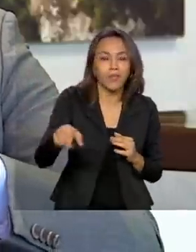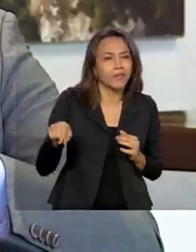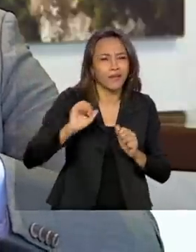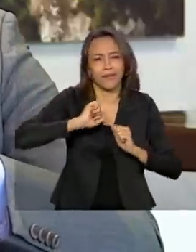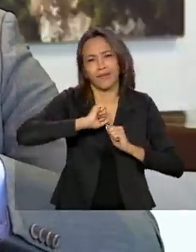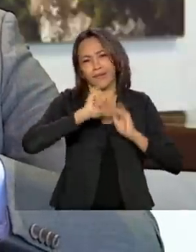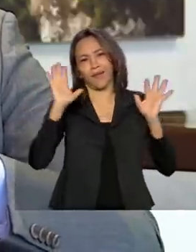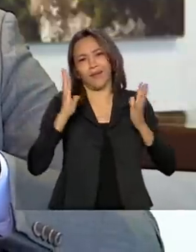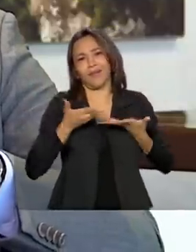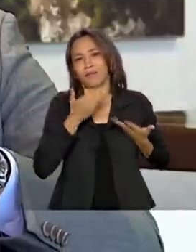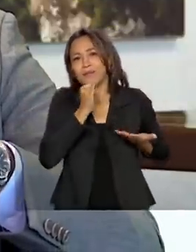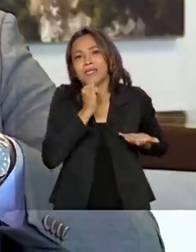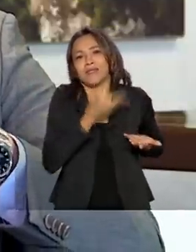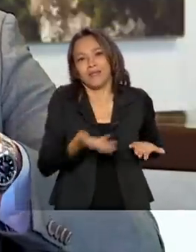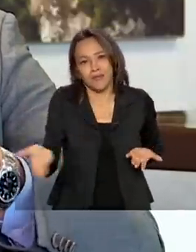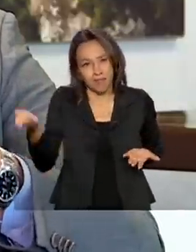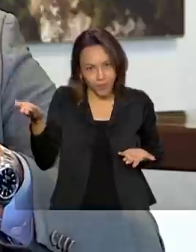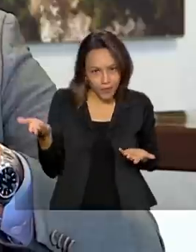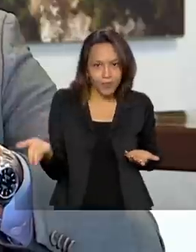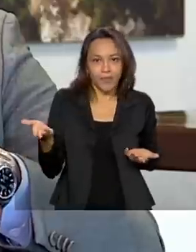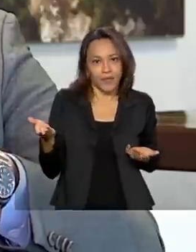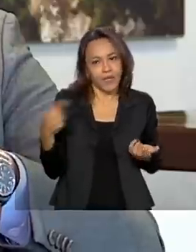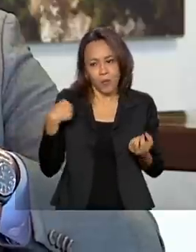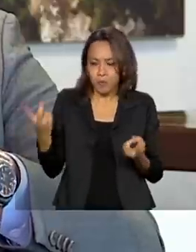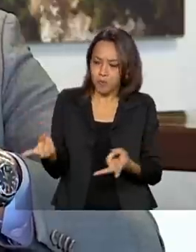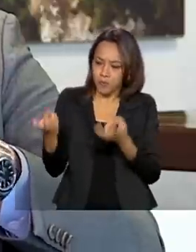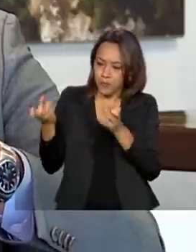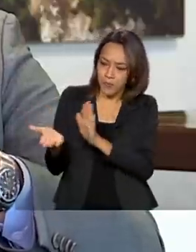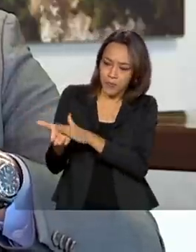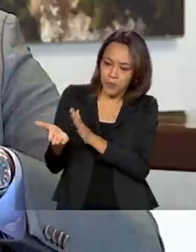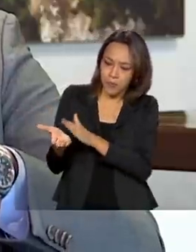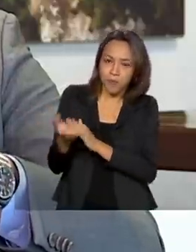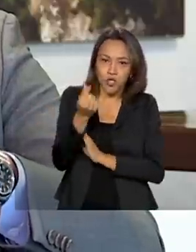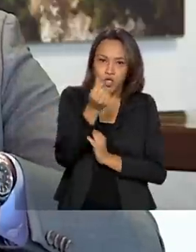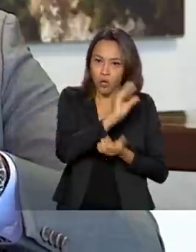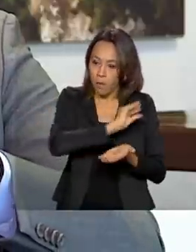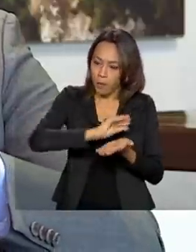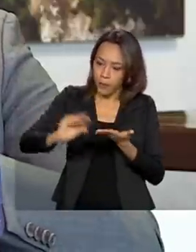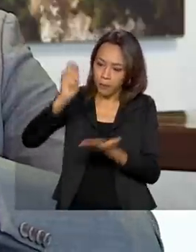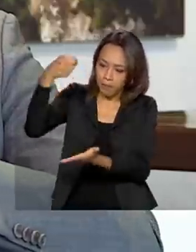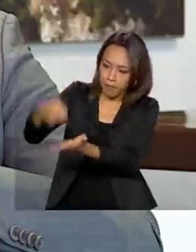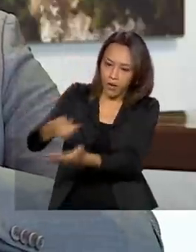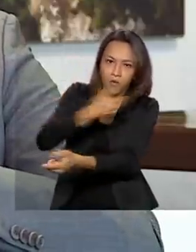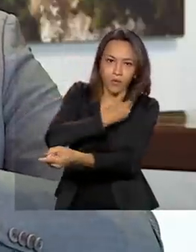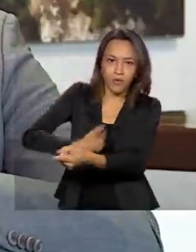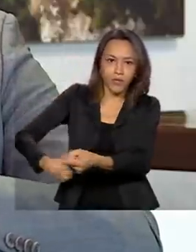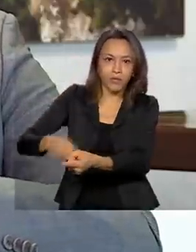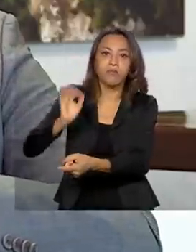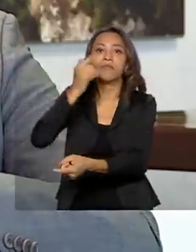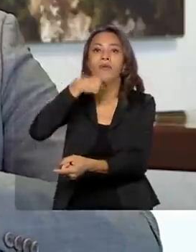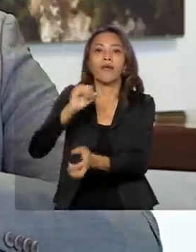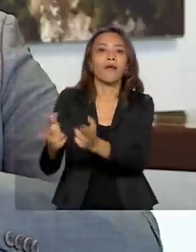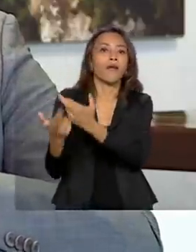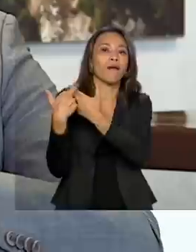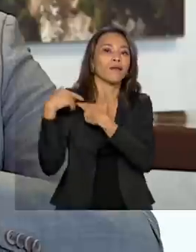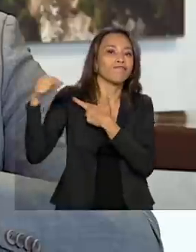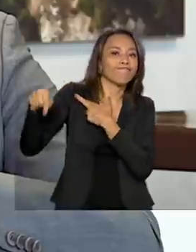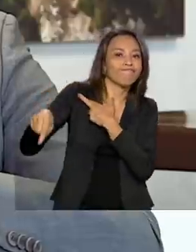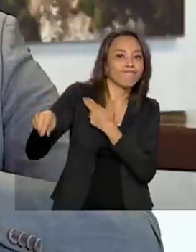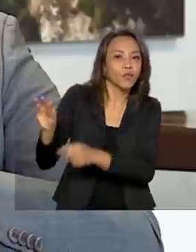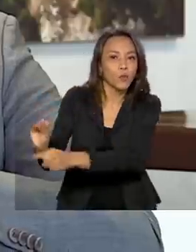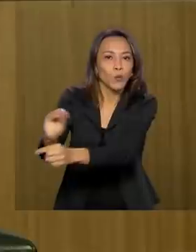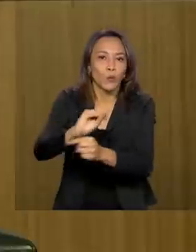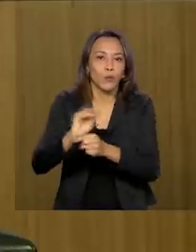claro em que há um reconhecimento financeiro, monetário, por quem tem boas